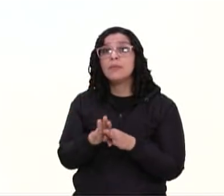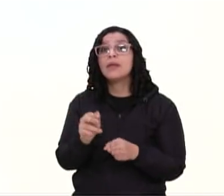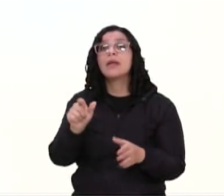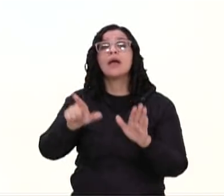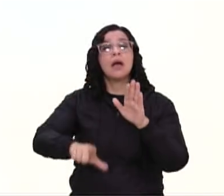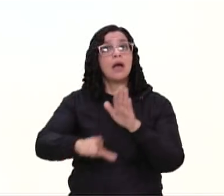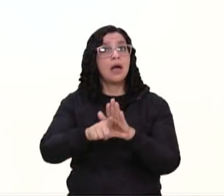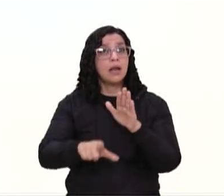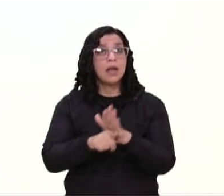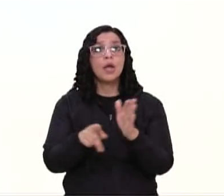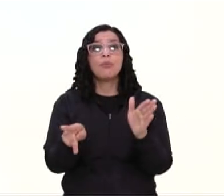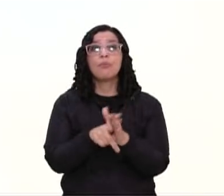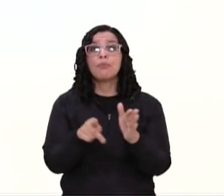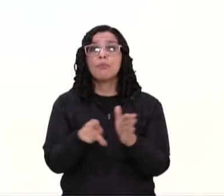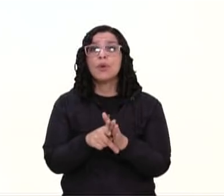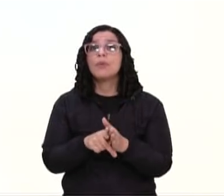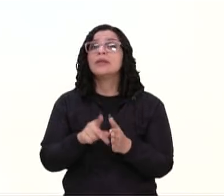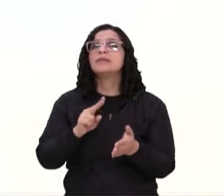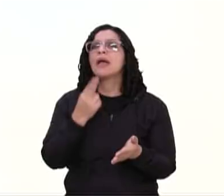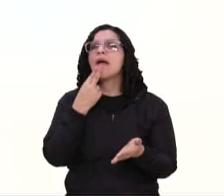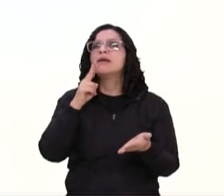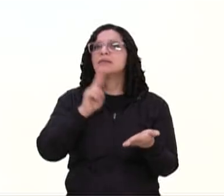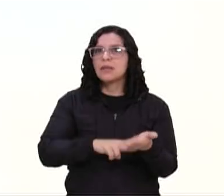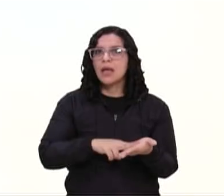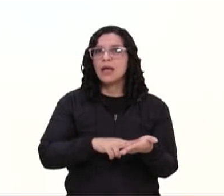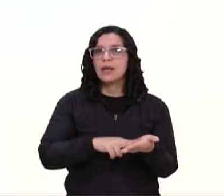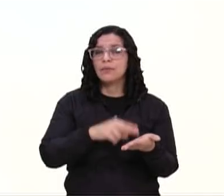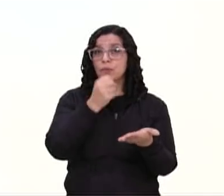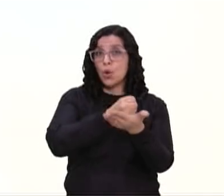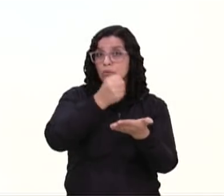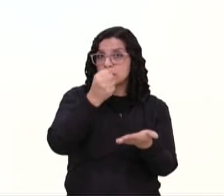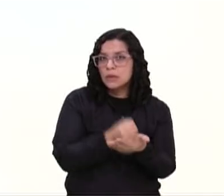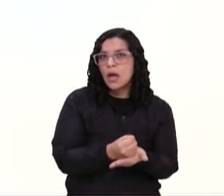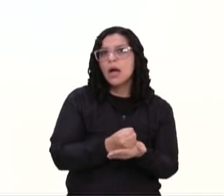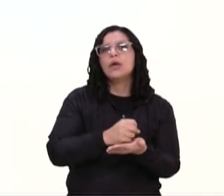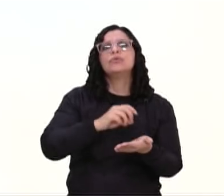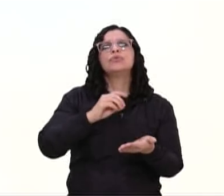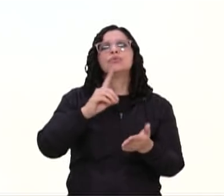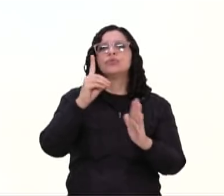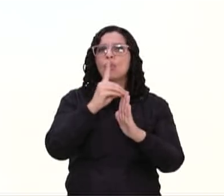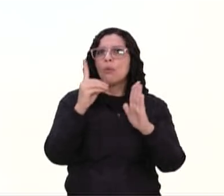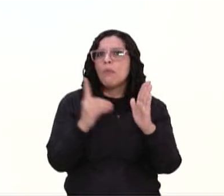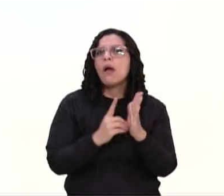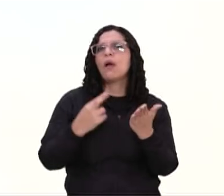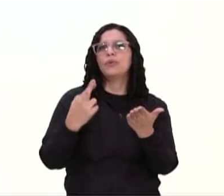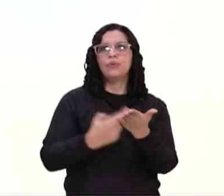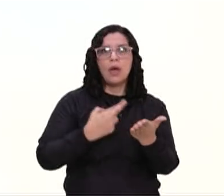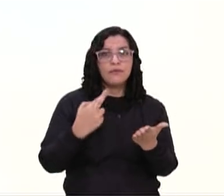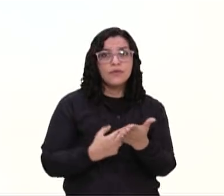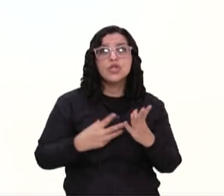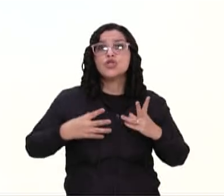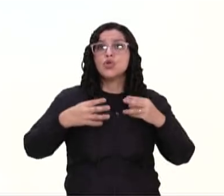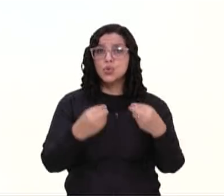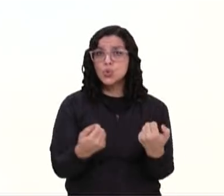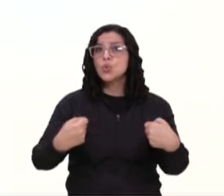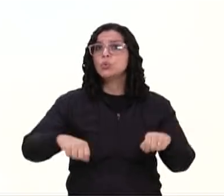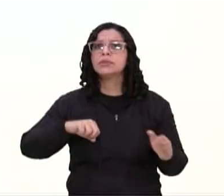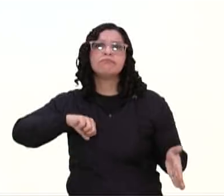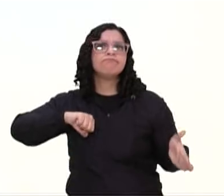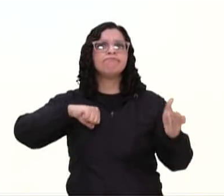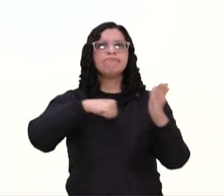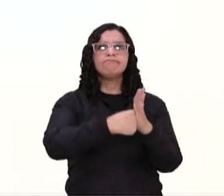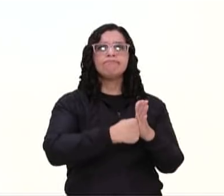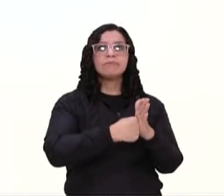Selo determinava que todos os contratos, jornais, cartas, documentos públicos, revistas, certidões, deveriam receber o